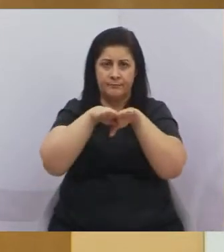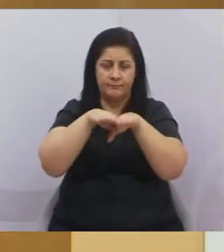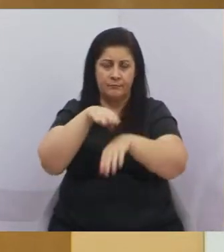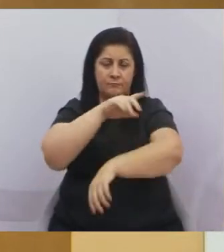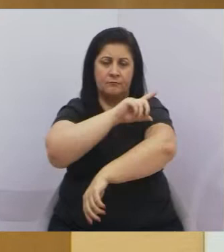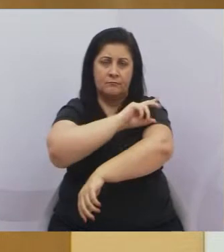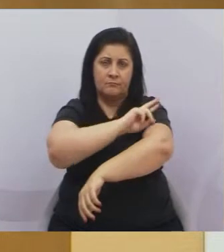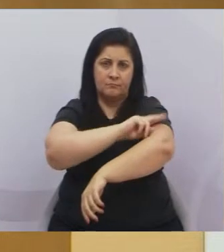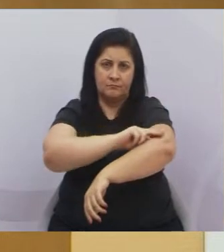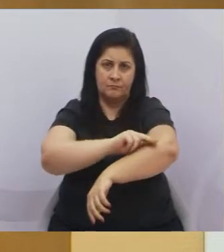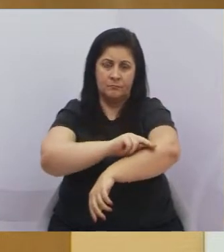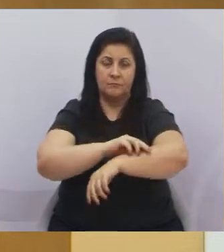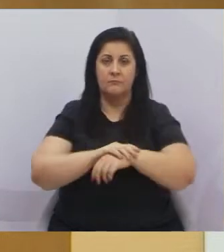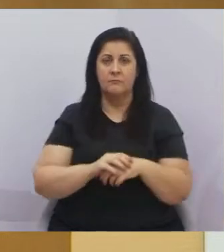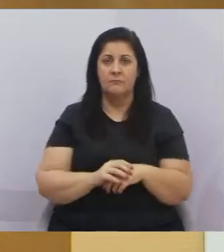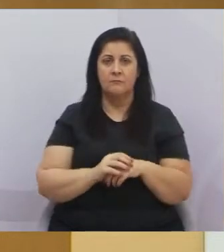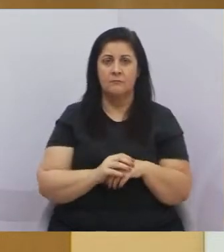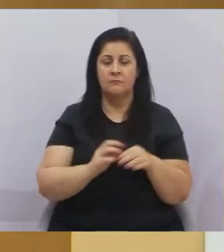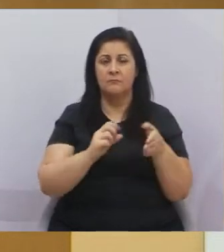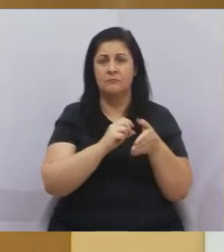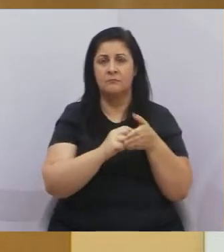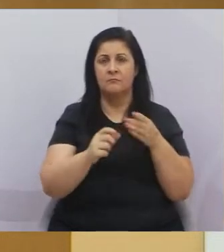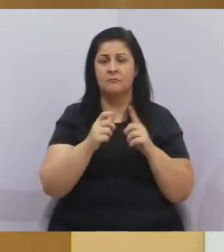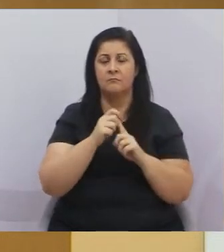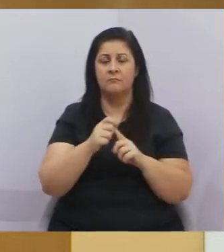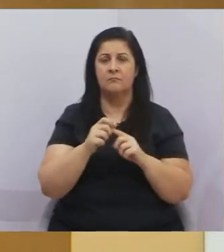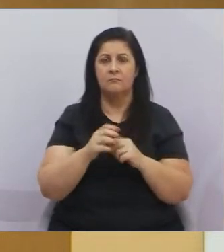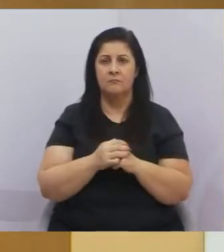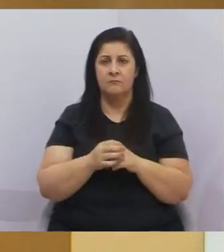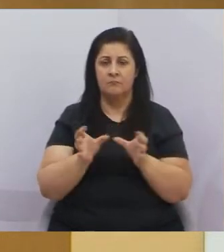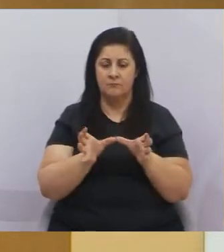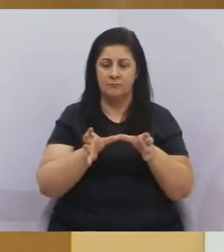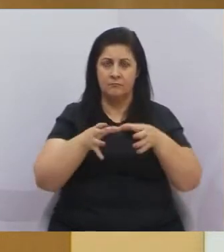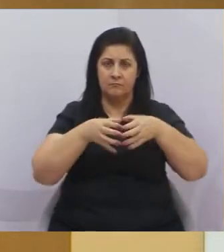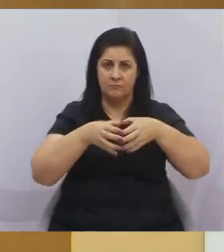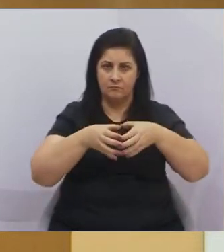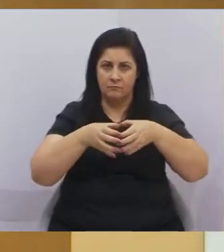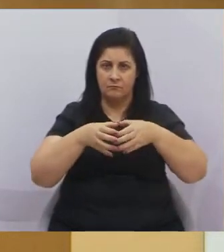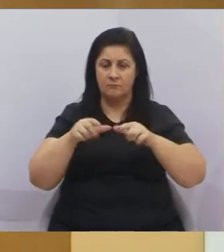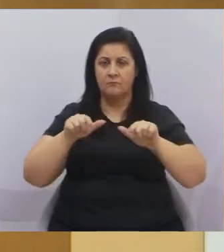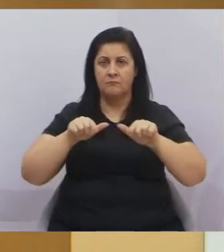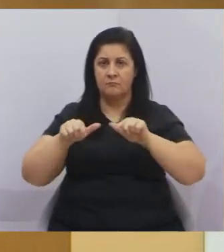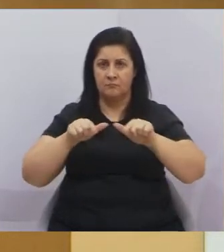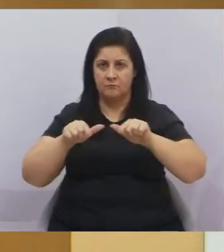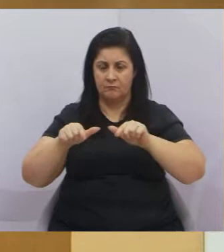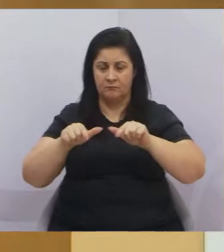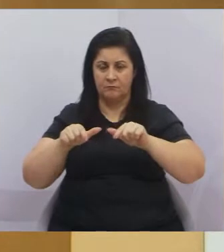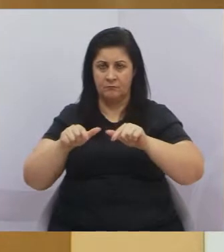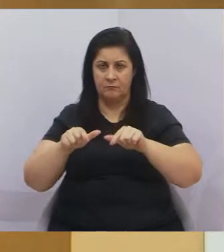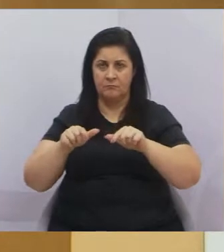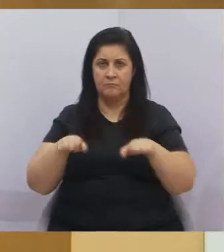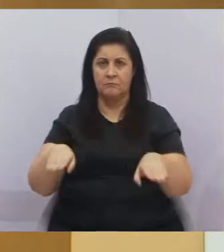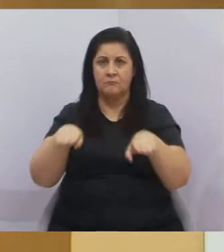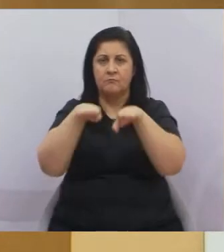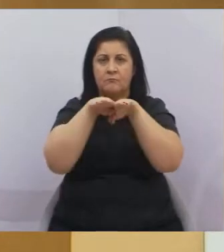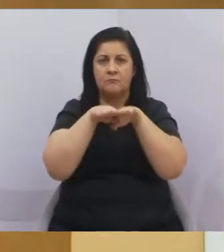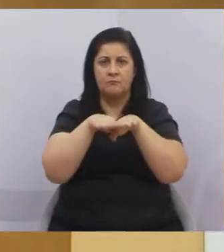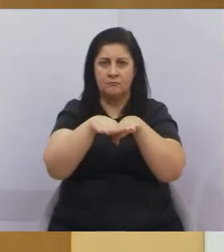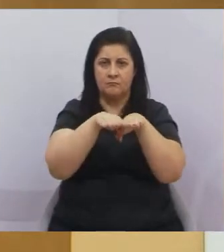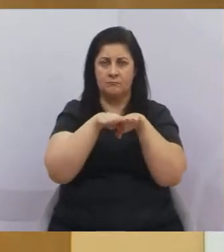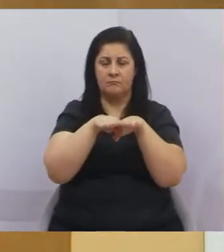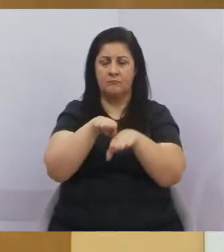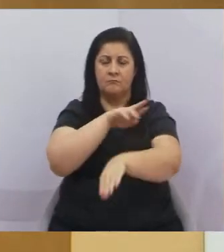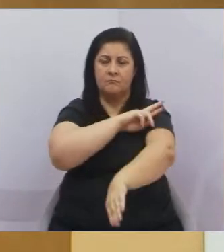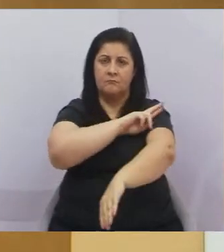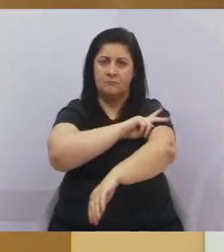Parágrafo único. As competências do Conselho Municipal de Promoção da Igualdade Racial, CMPIR, serão